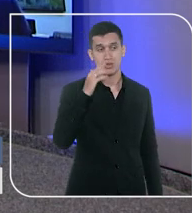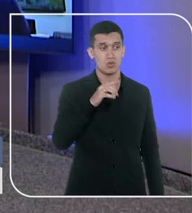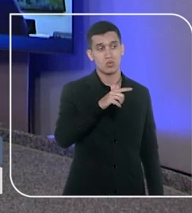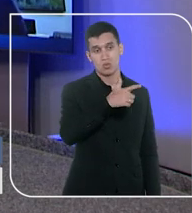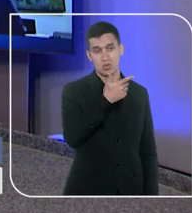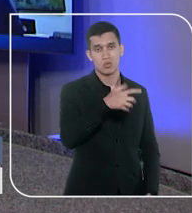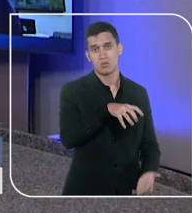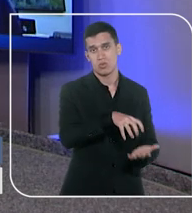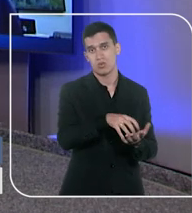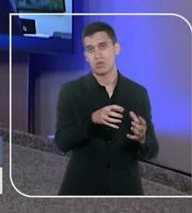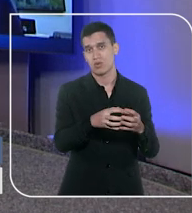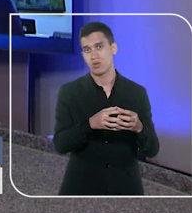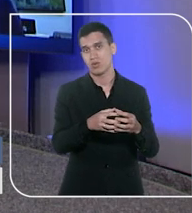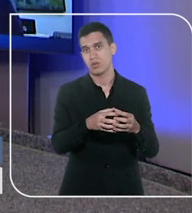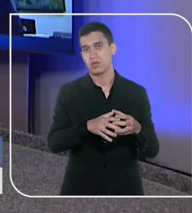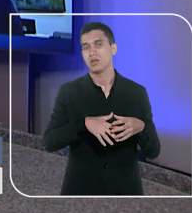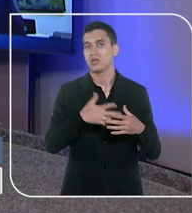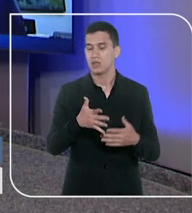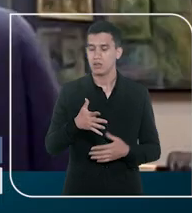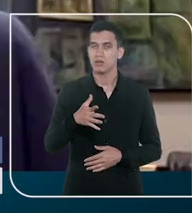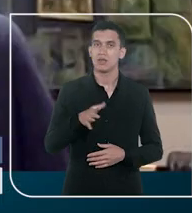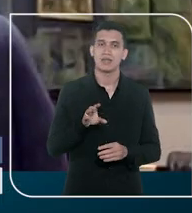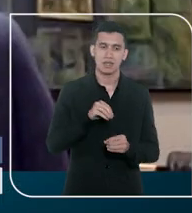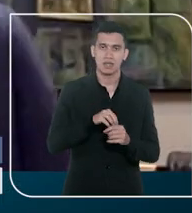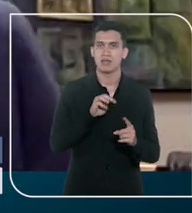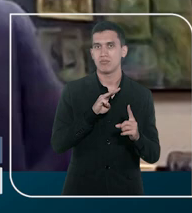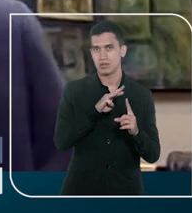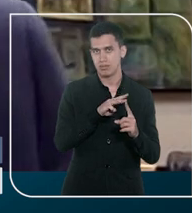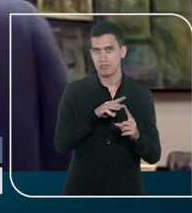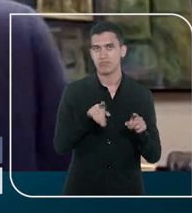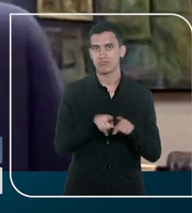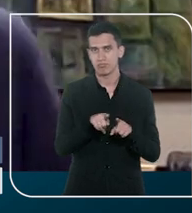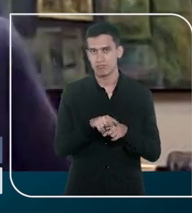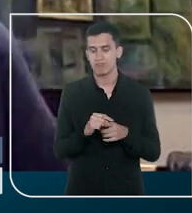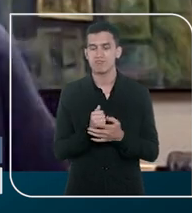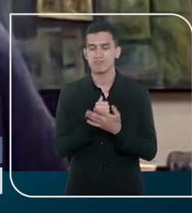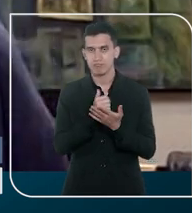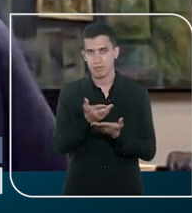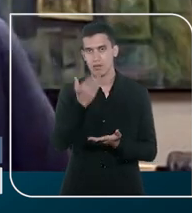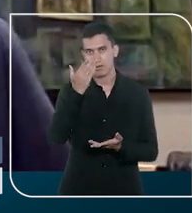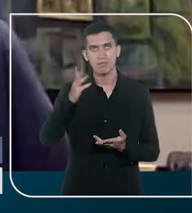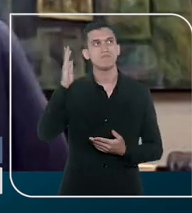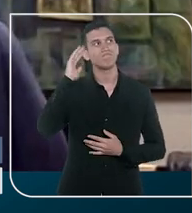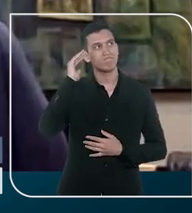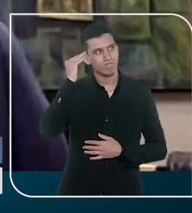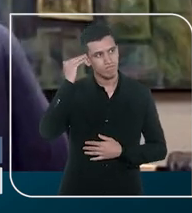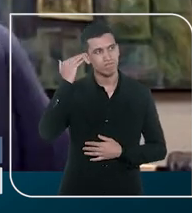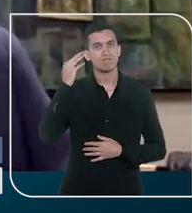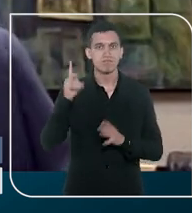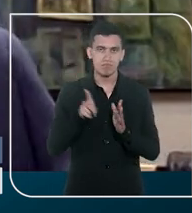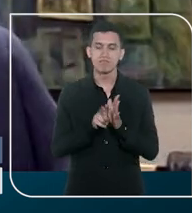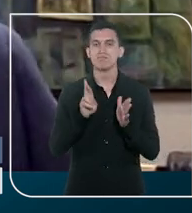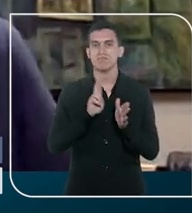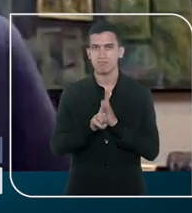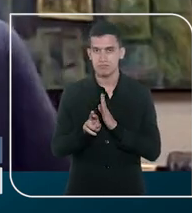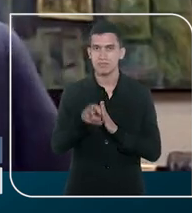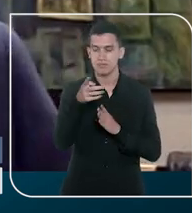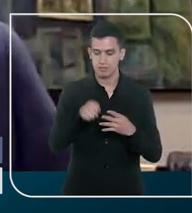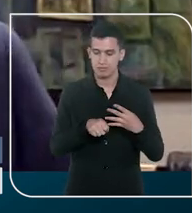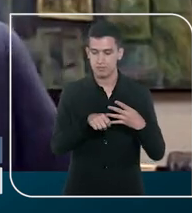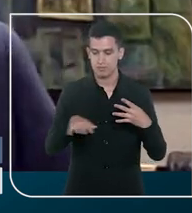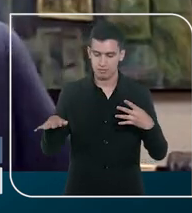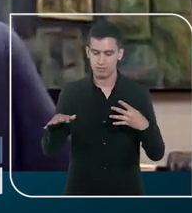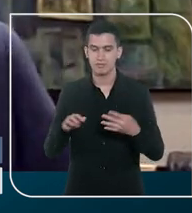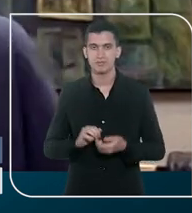Então, está dentro da missão e também leva essa ideia de solucionar a